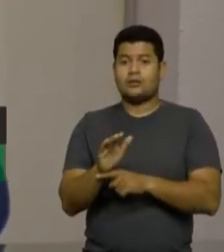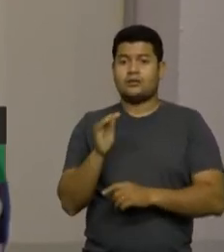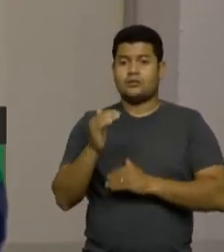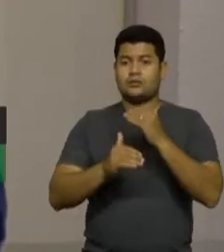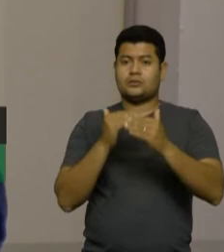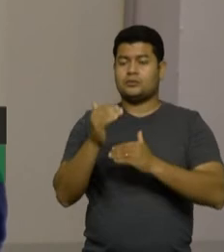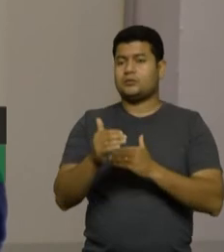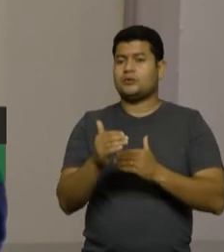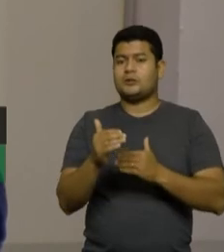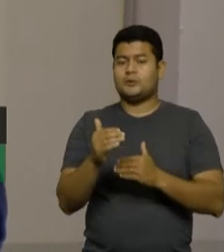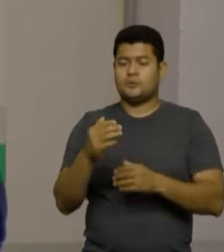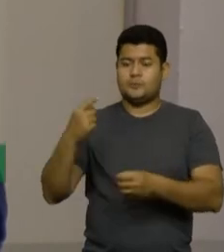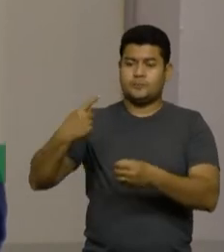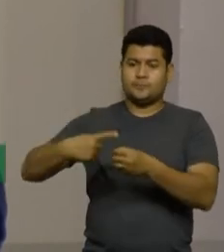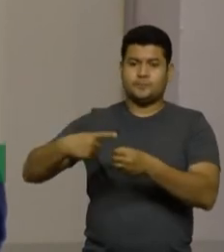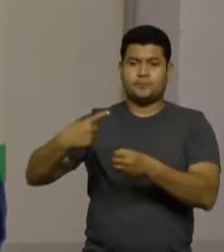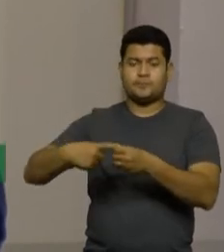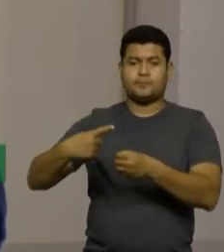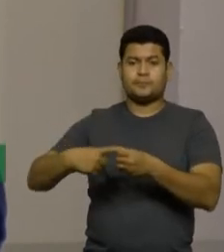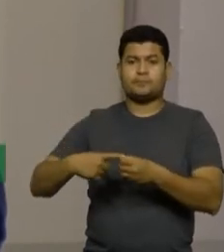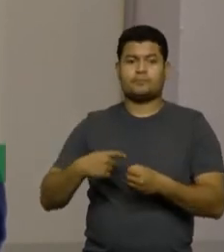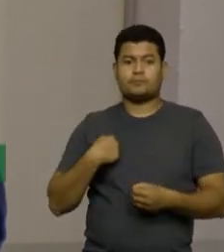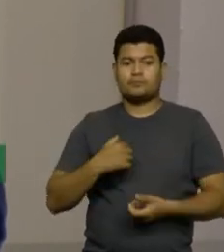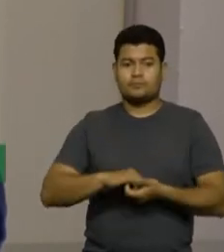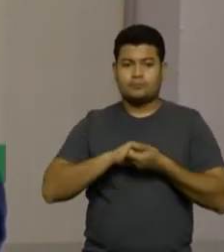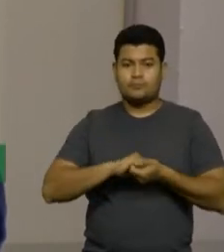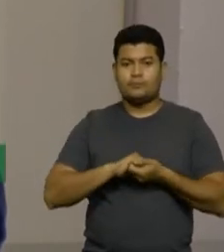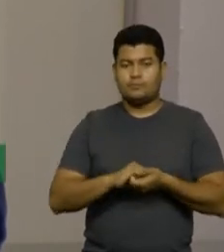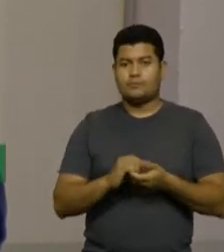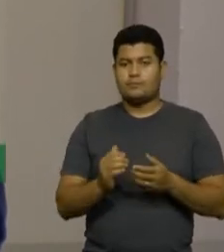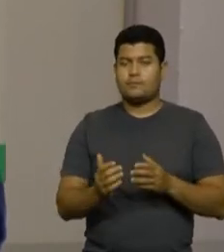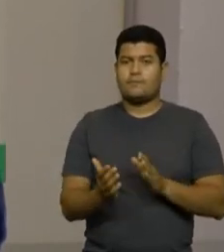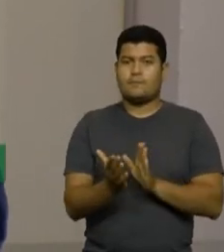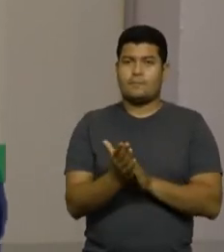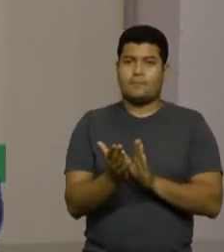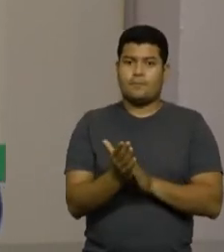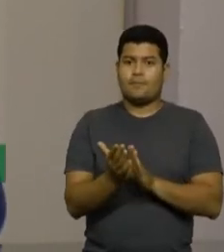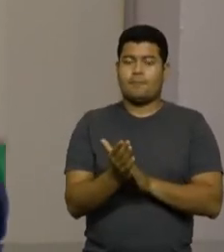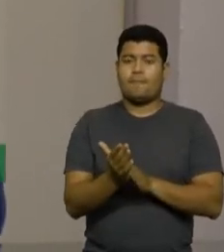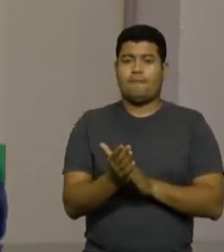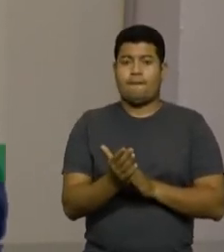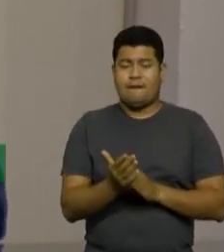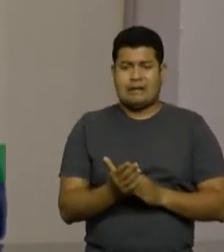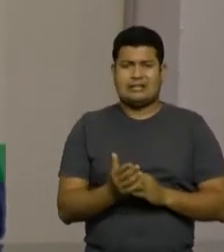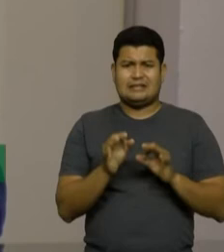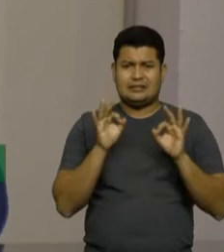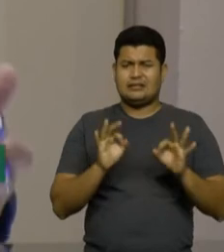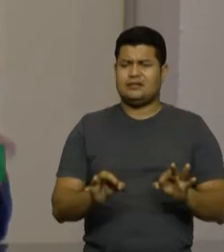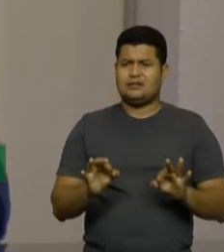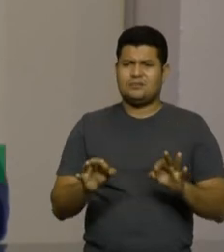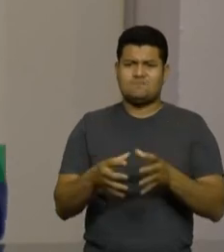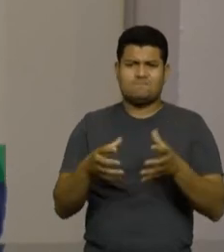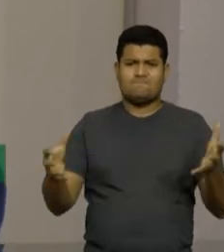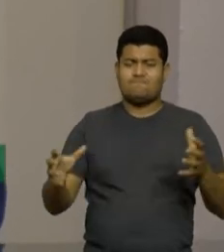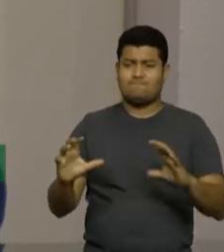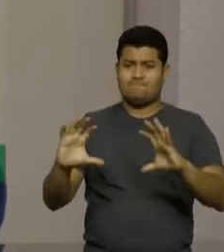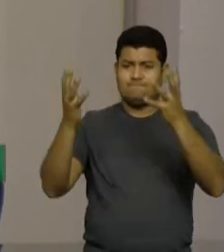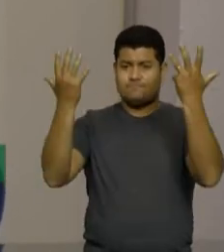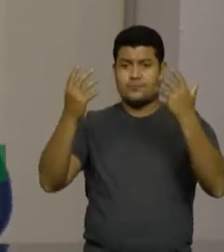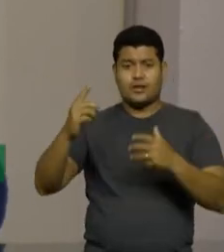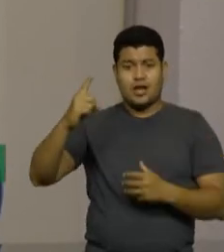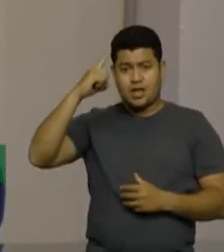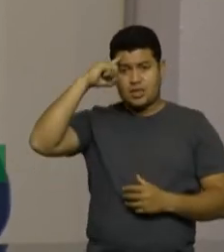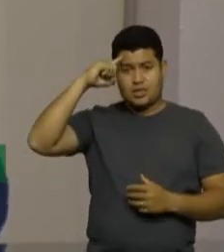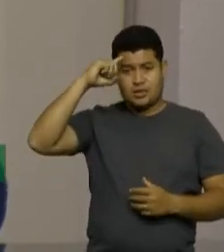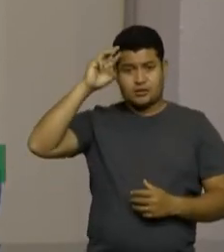Fica aqui os meus cumprimentos, os meus parabéns. Tenho certeza que será uma grande festa, 3 dias onde não